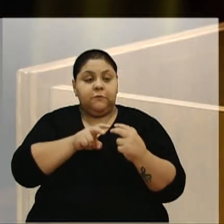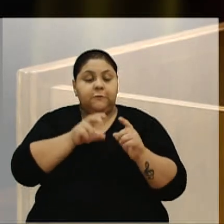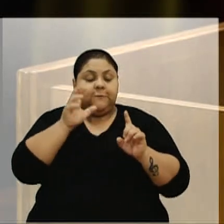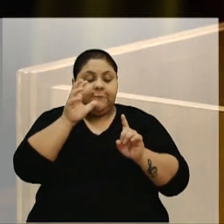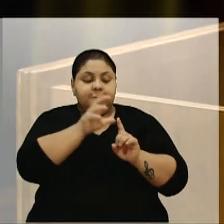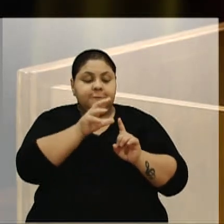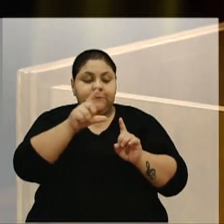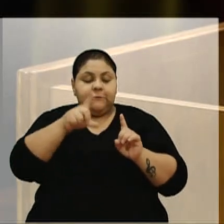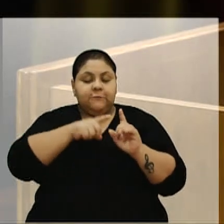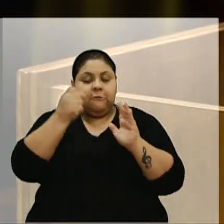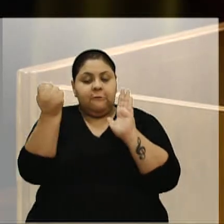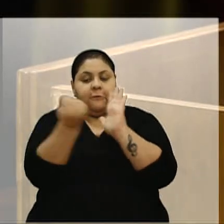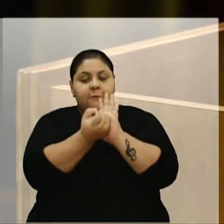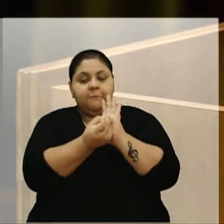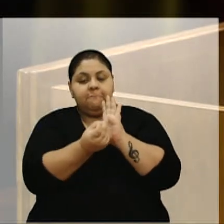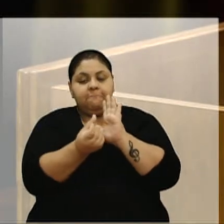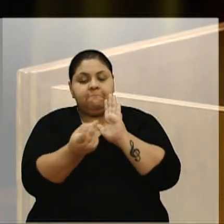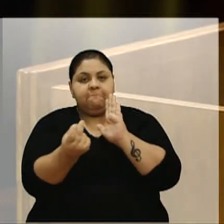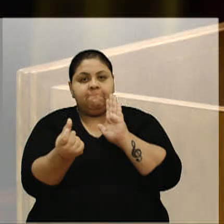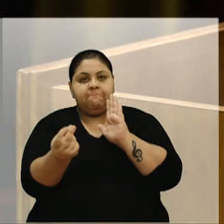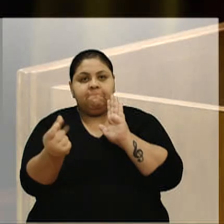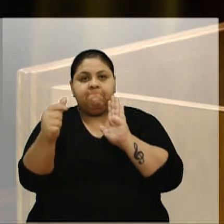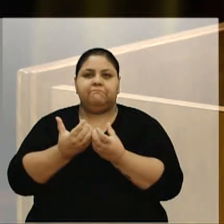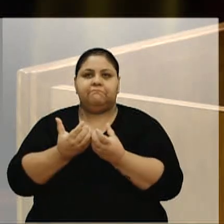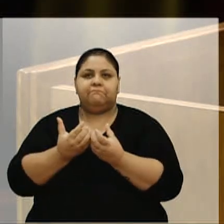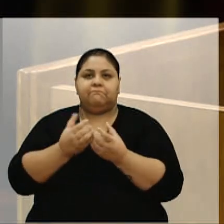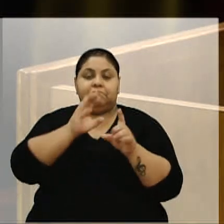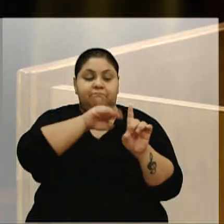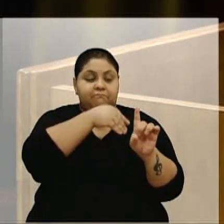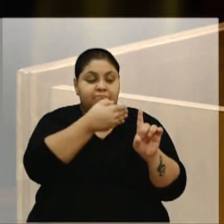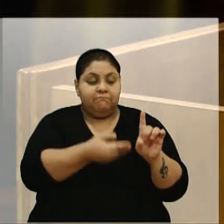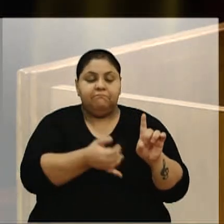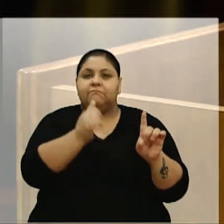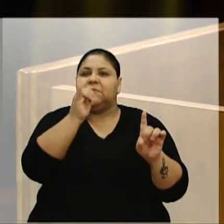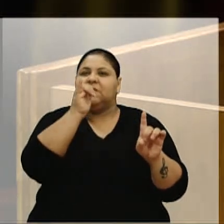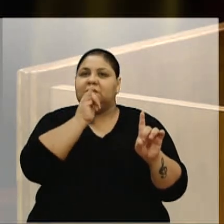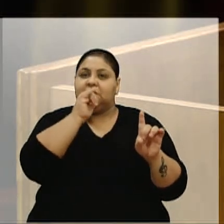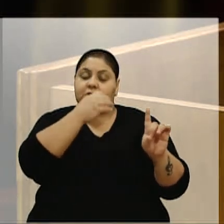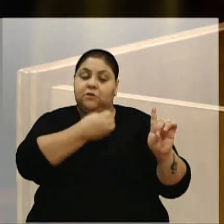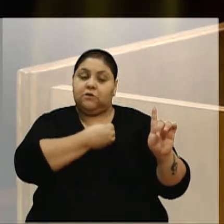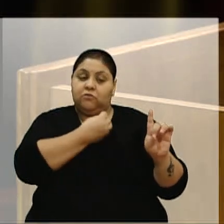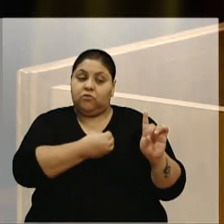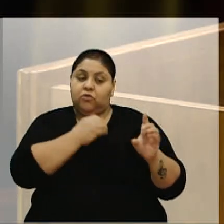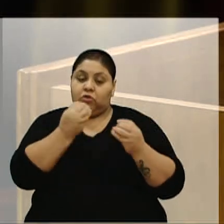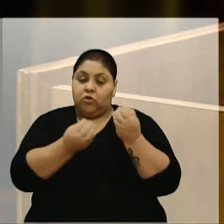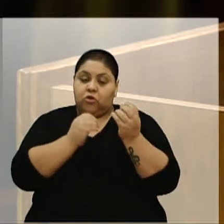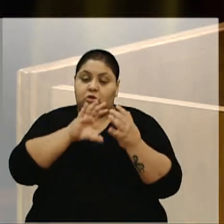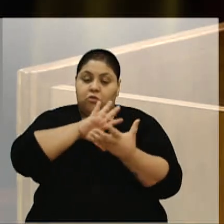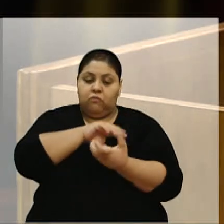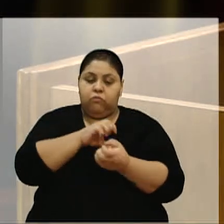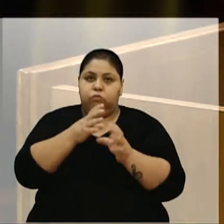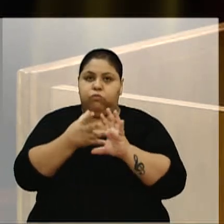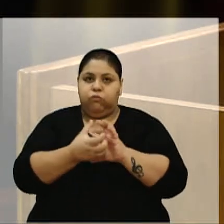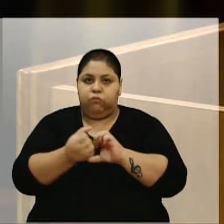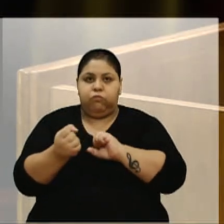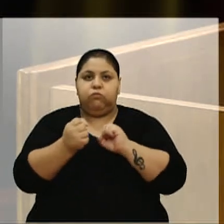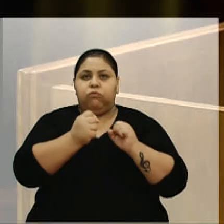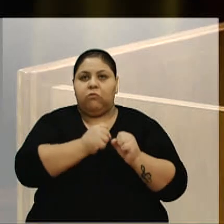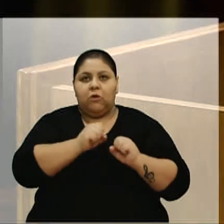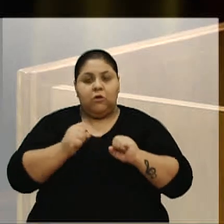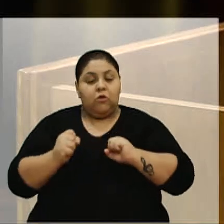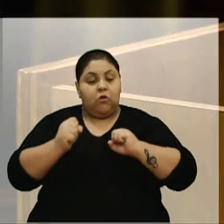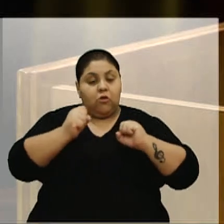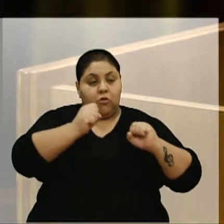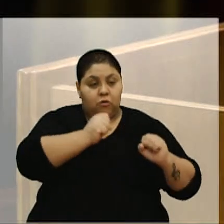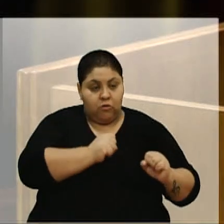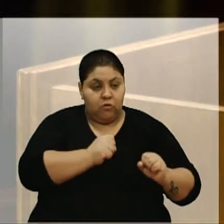deixado uma marca duradoura em Caxias do Sul. É um exemplo vivo de como a arte pode ser um poderoso